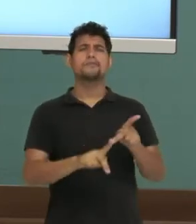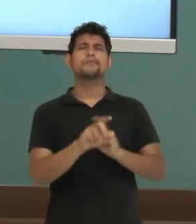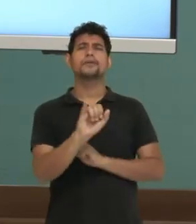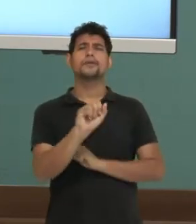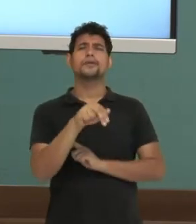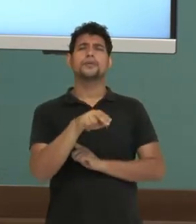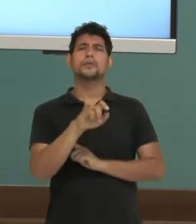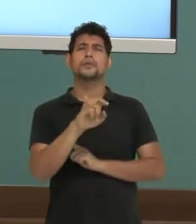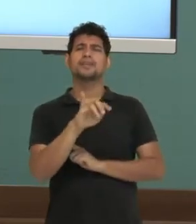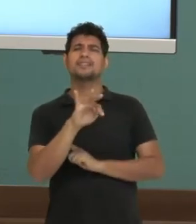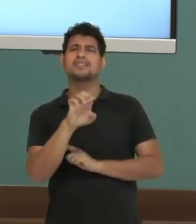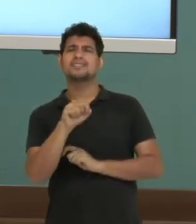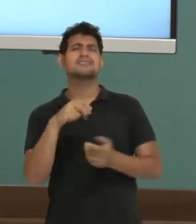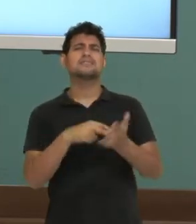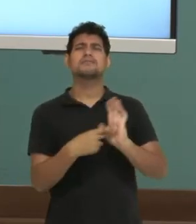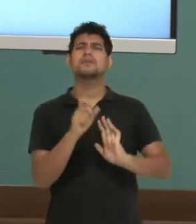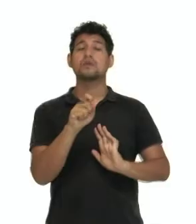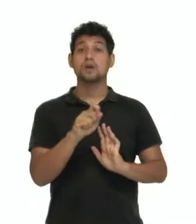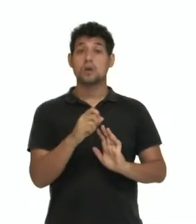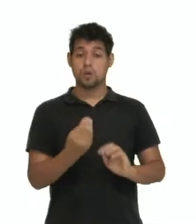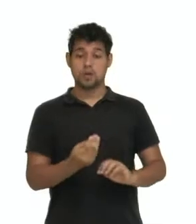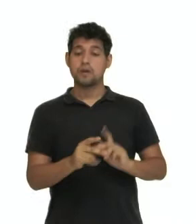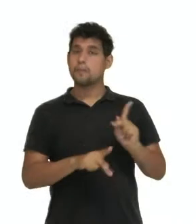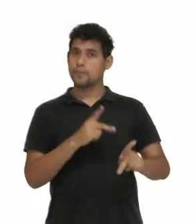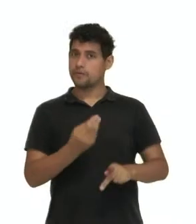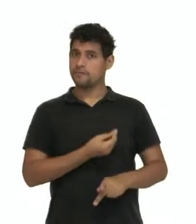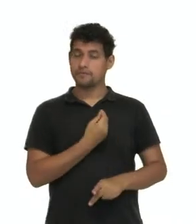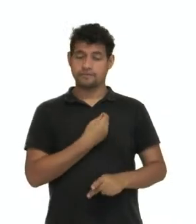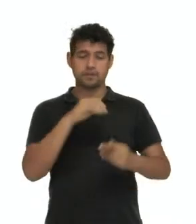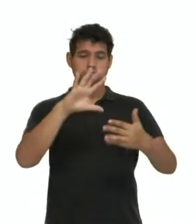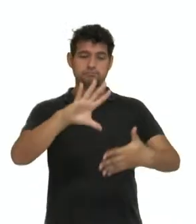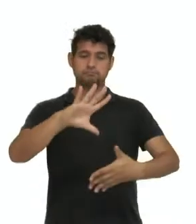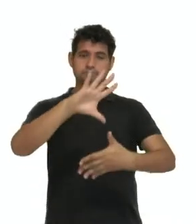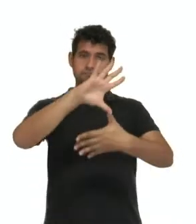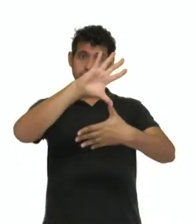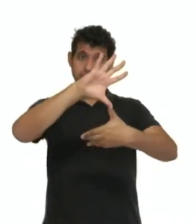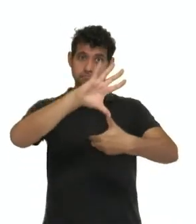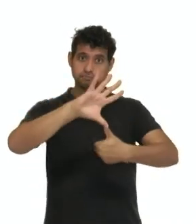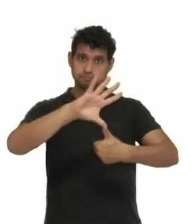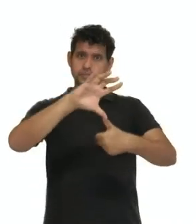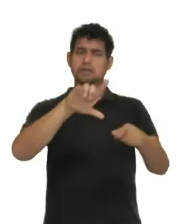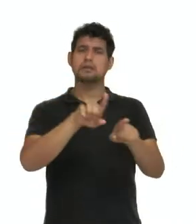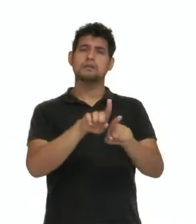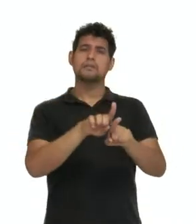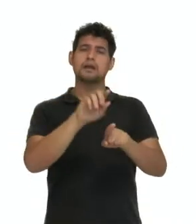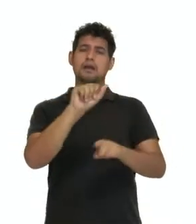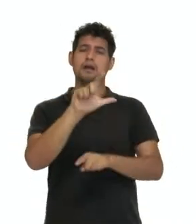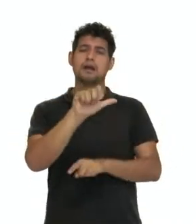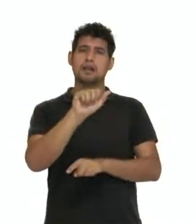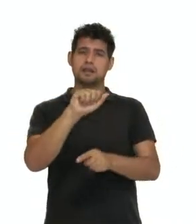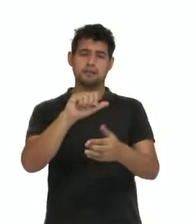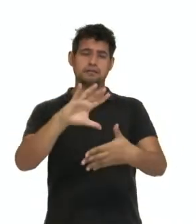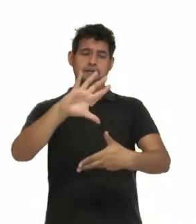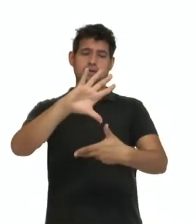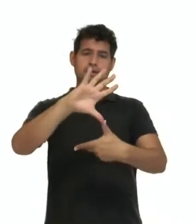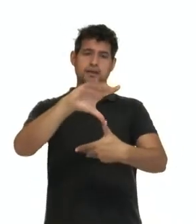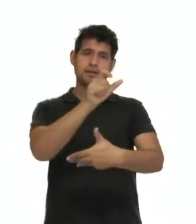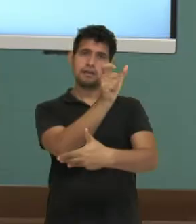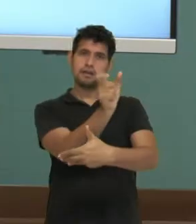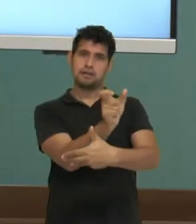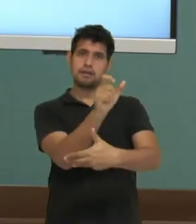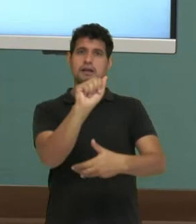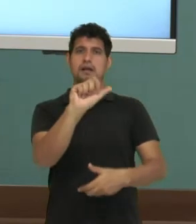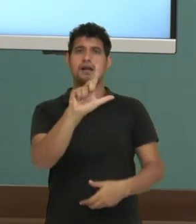eles? São os povos que vivem no norte do que é o Canadá e o Alasca, que pertence aos Estados Unidos, ok? Então, vive nessa região